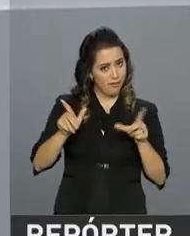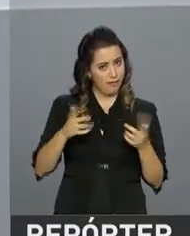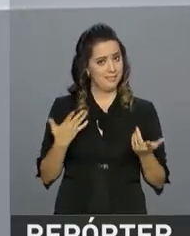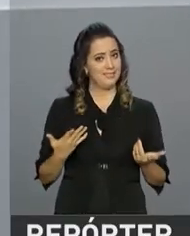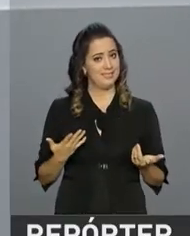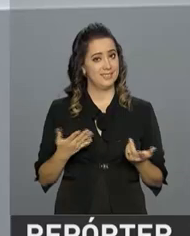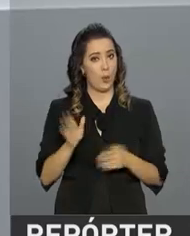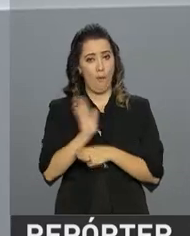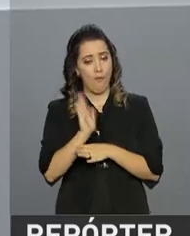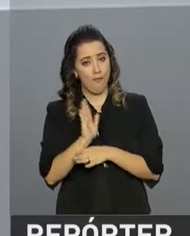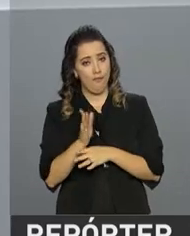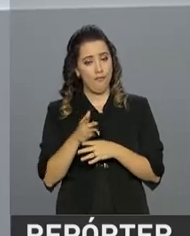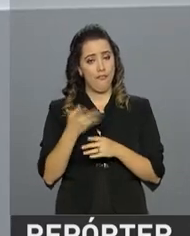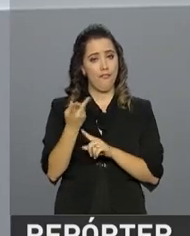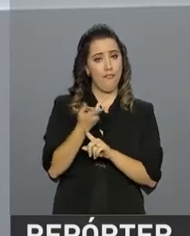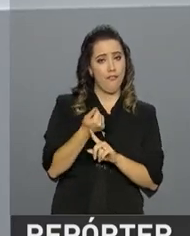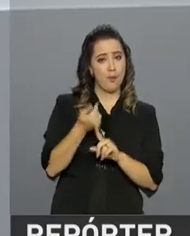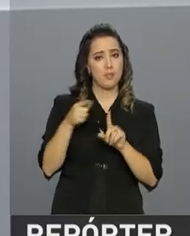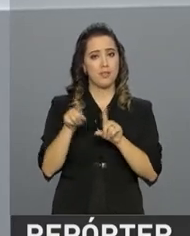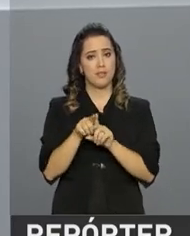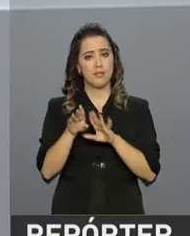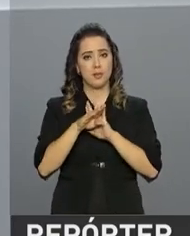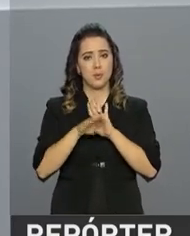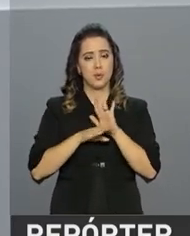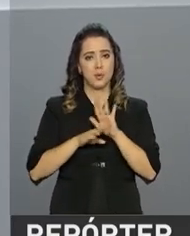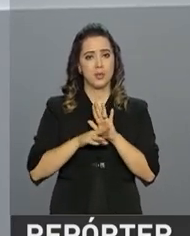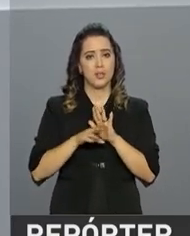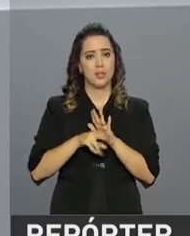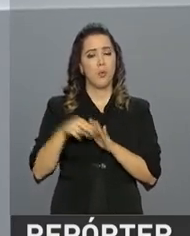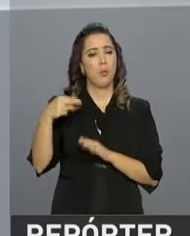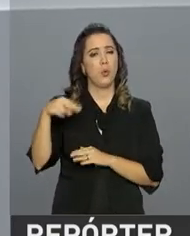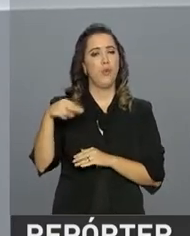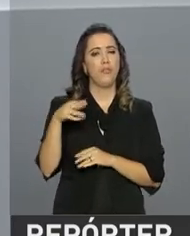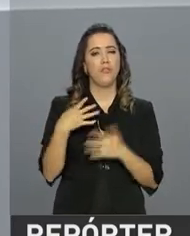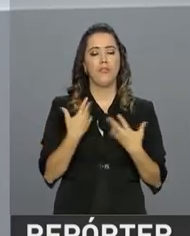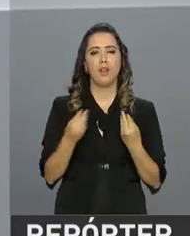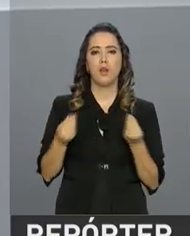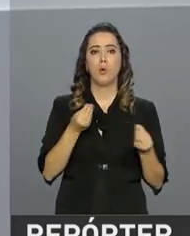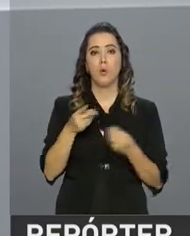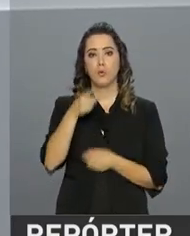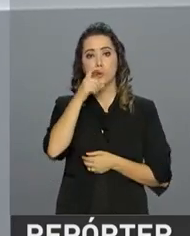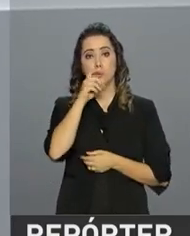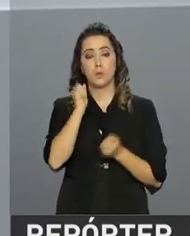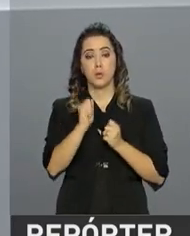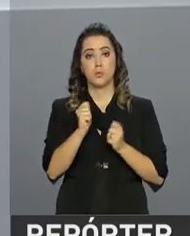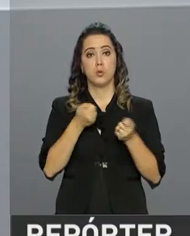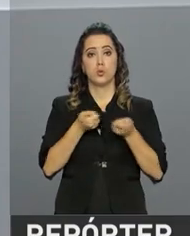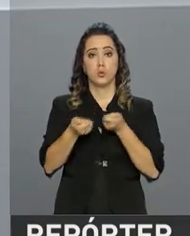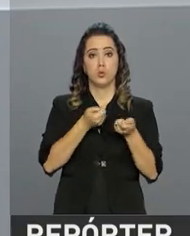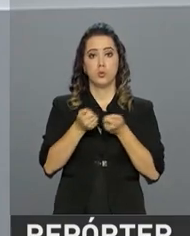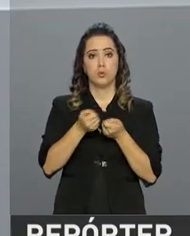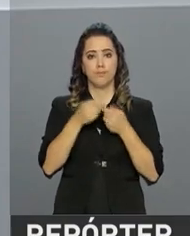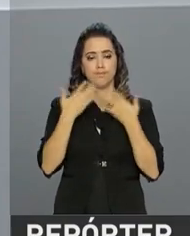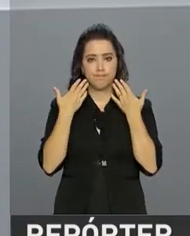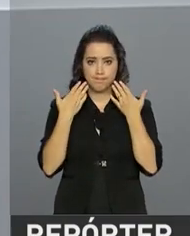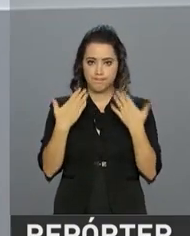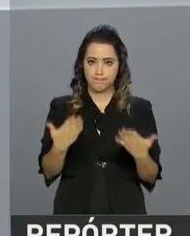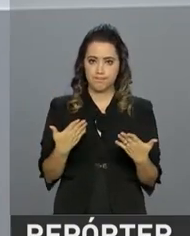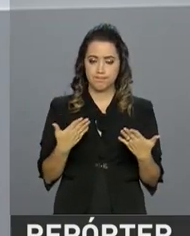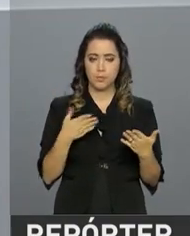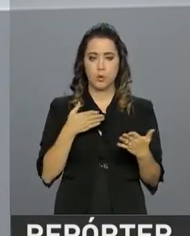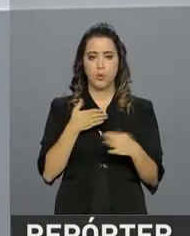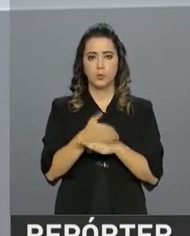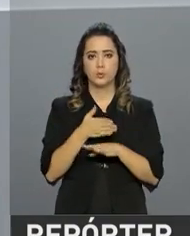livre? Um filme, desenho, programa ou novela? E como os pais podem controlar o conteúdo que é assistido ou acessado